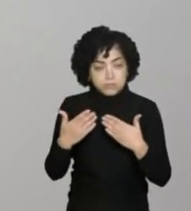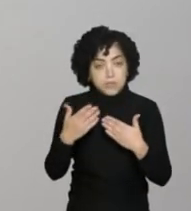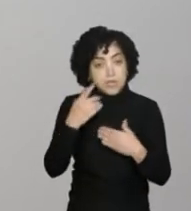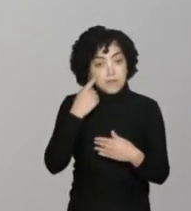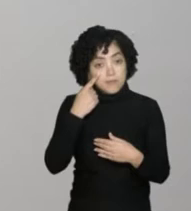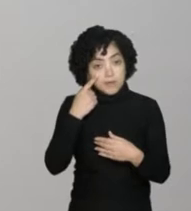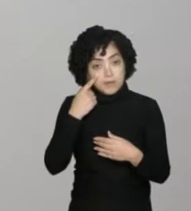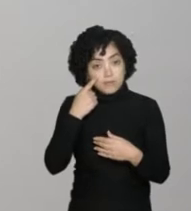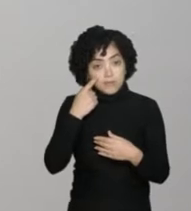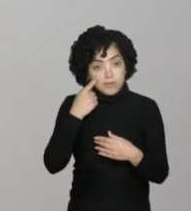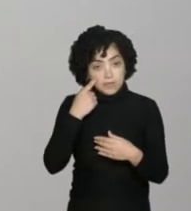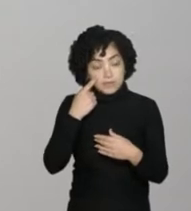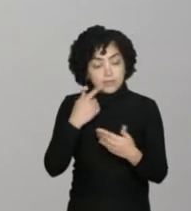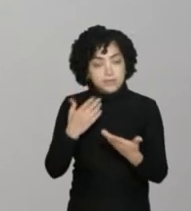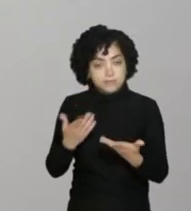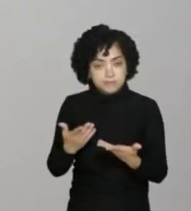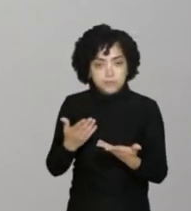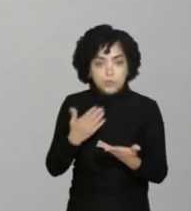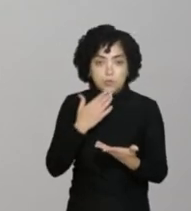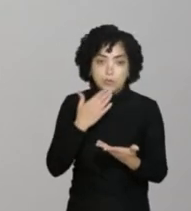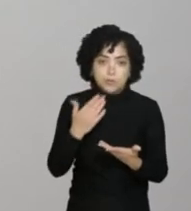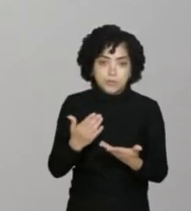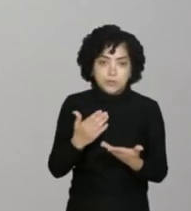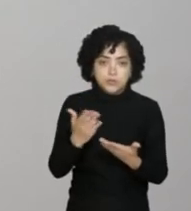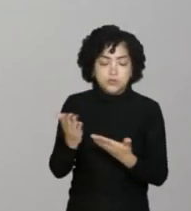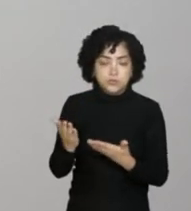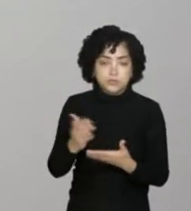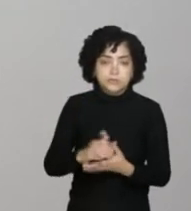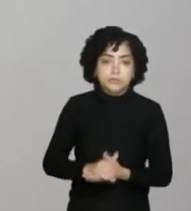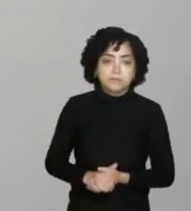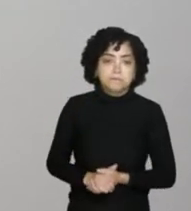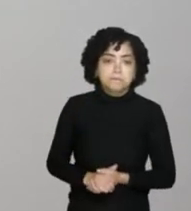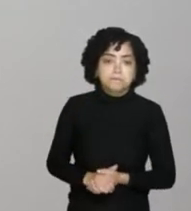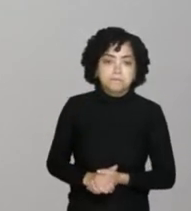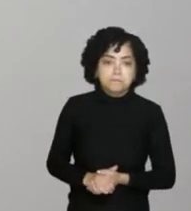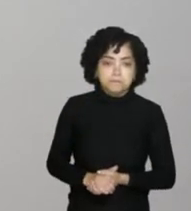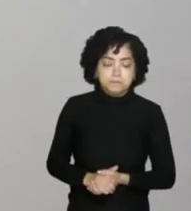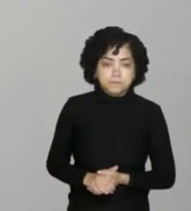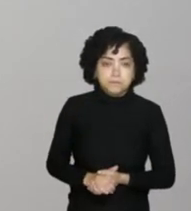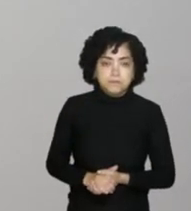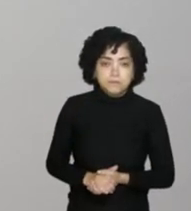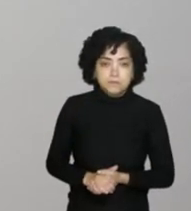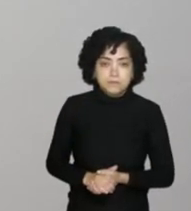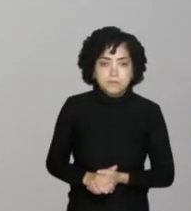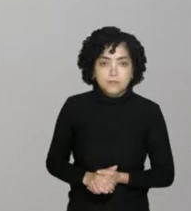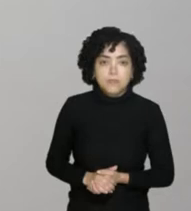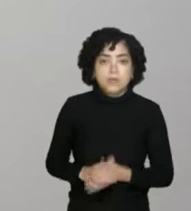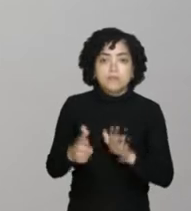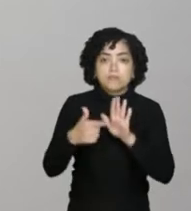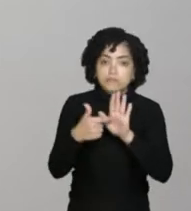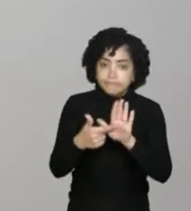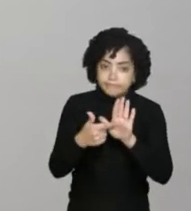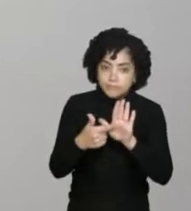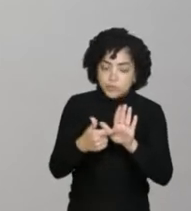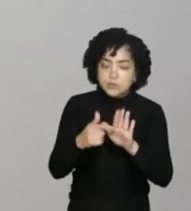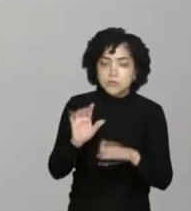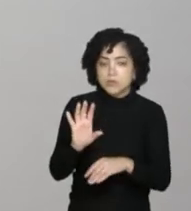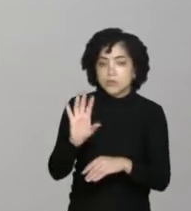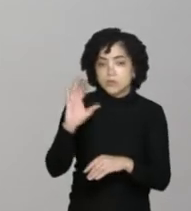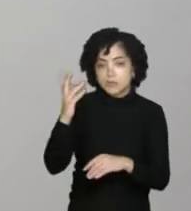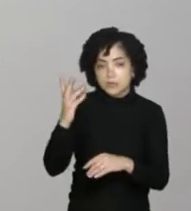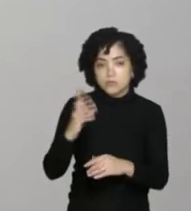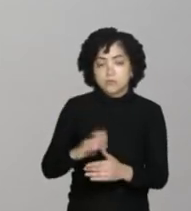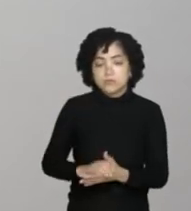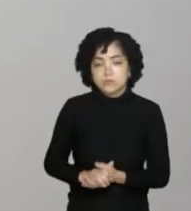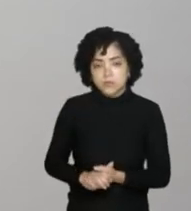conversar em pessoa, vou pedir um encontro lá, para a gente levar esse conhecimento à situação que está lá, né?